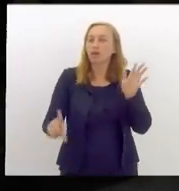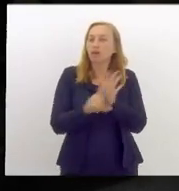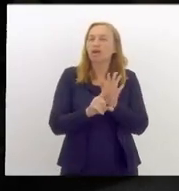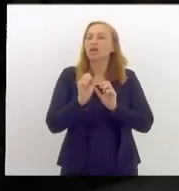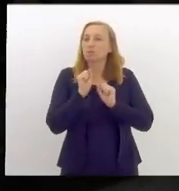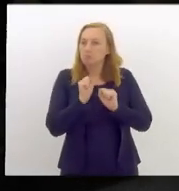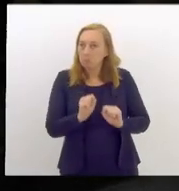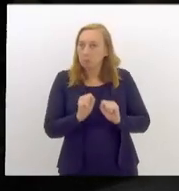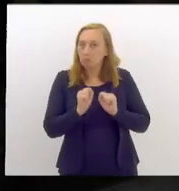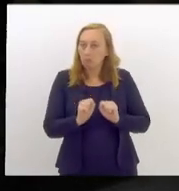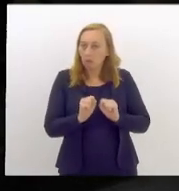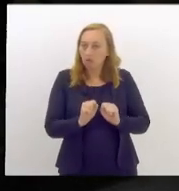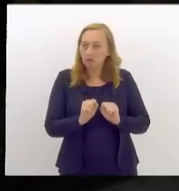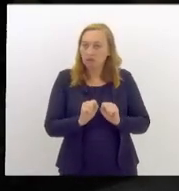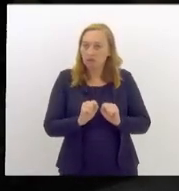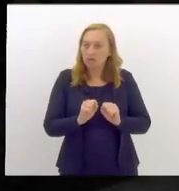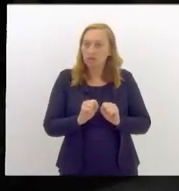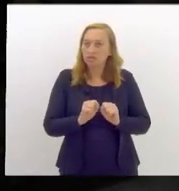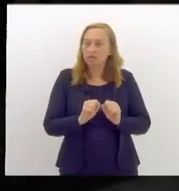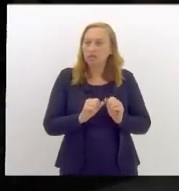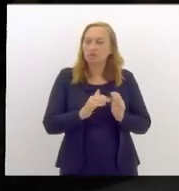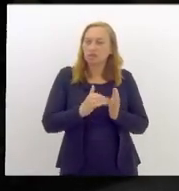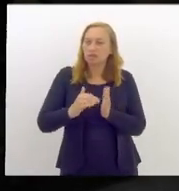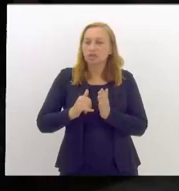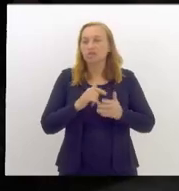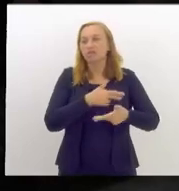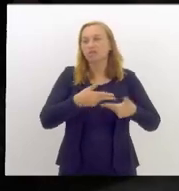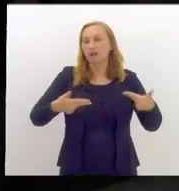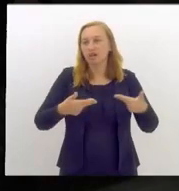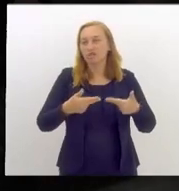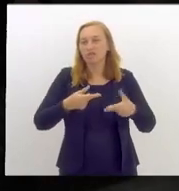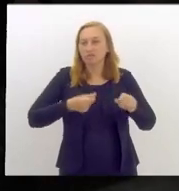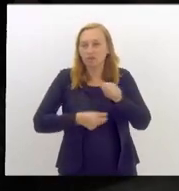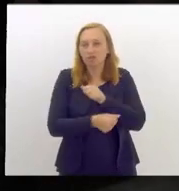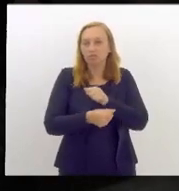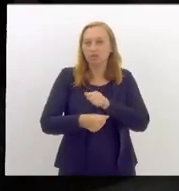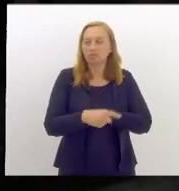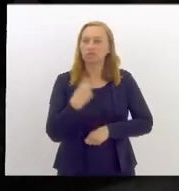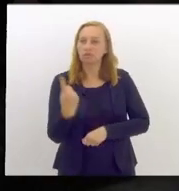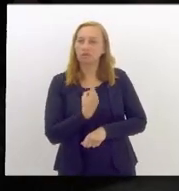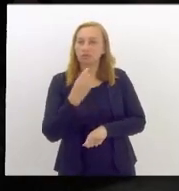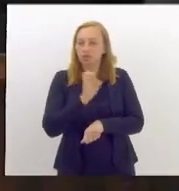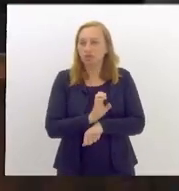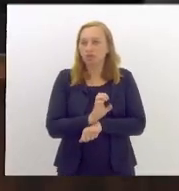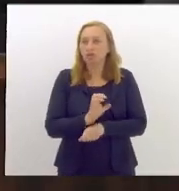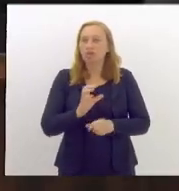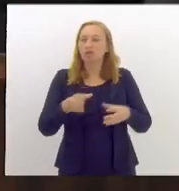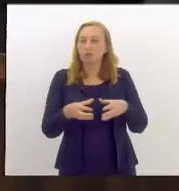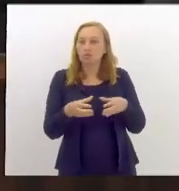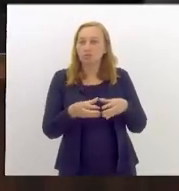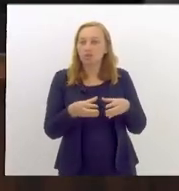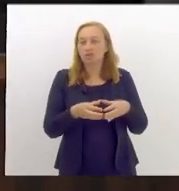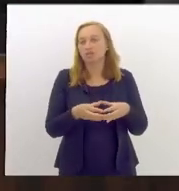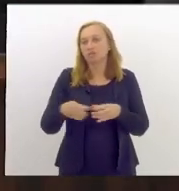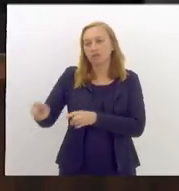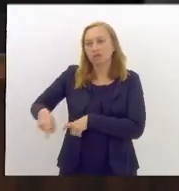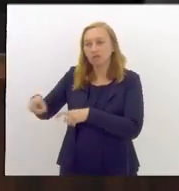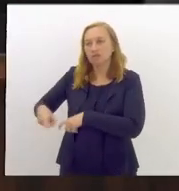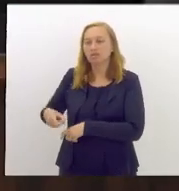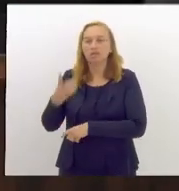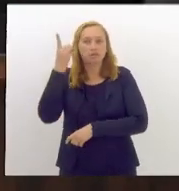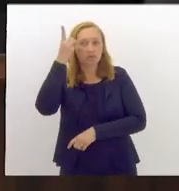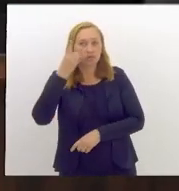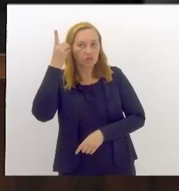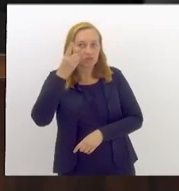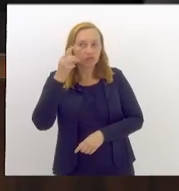pode destravar vários investimentos aí na área Florestal do nosso estado pela comissão de agricultura Deputado Val do